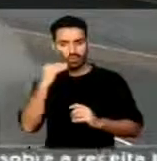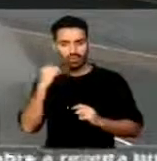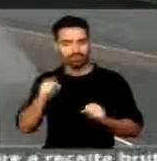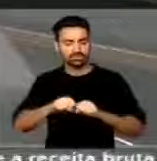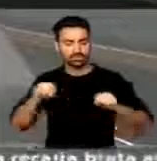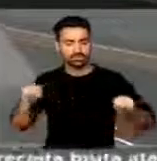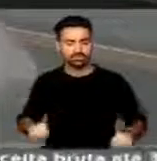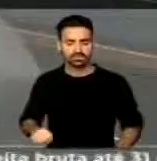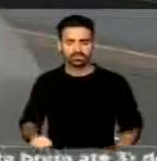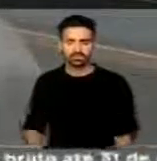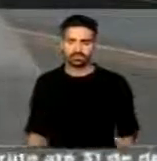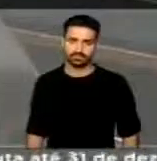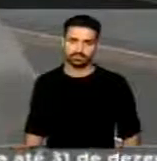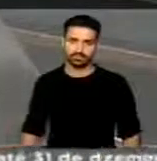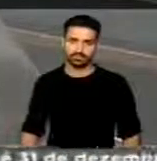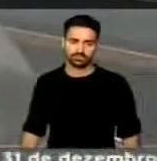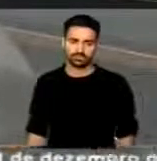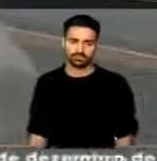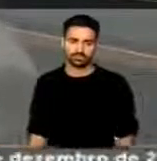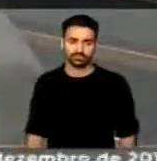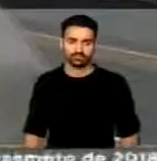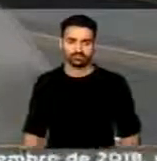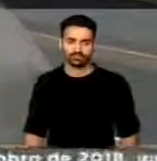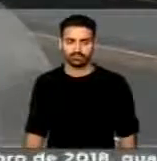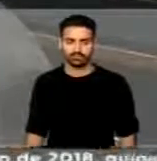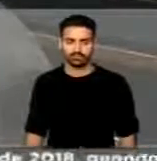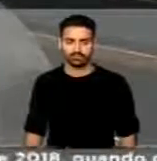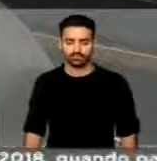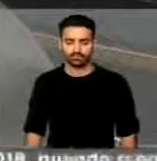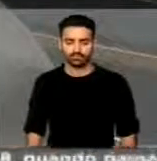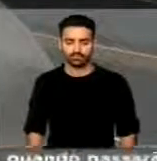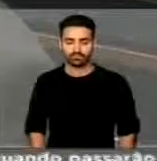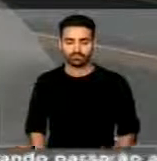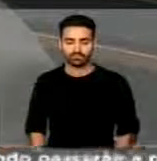Ora, não é uma falha do sistema?